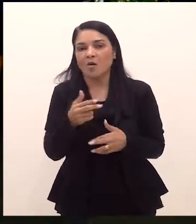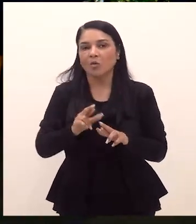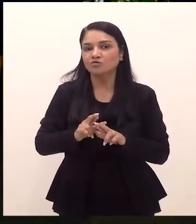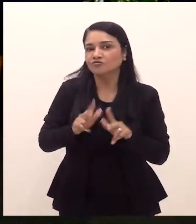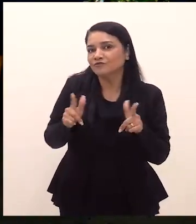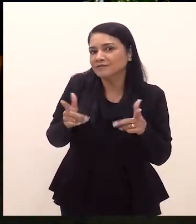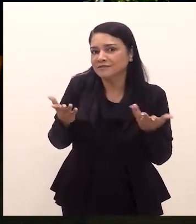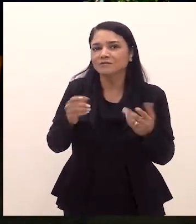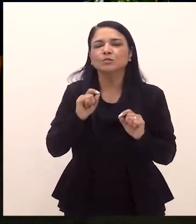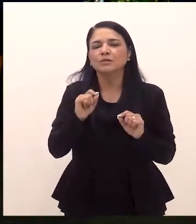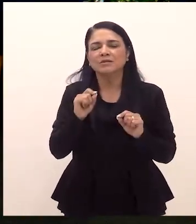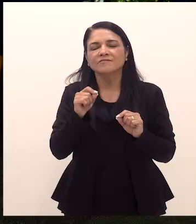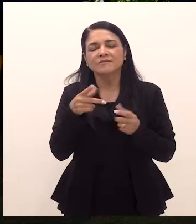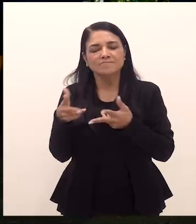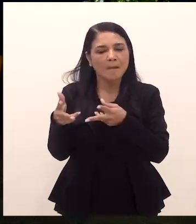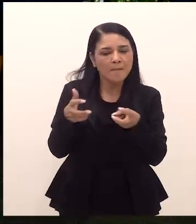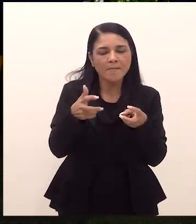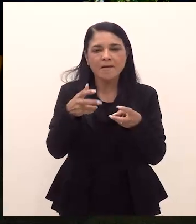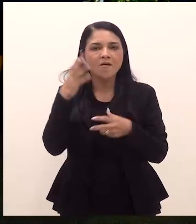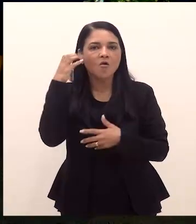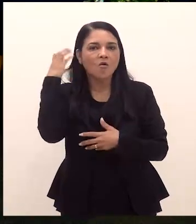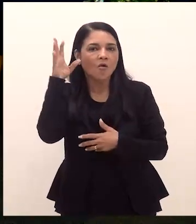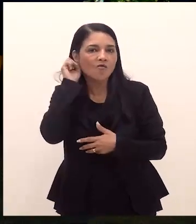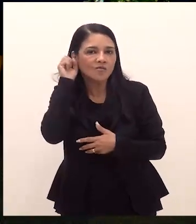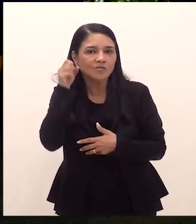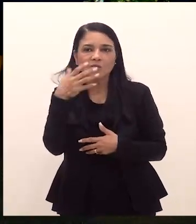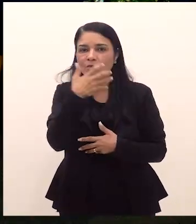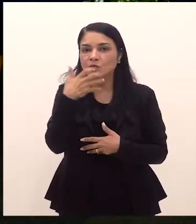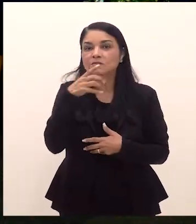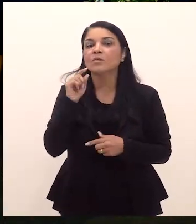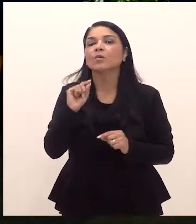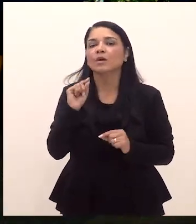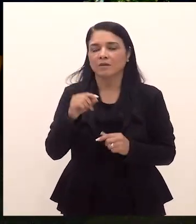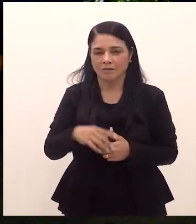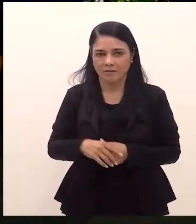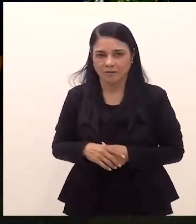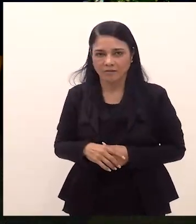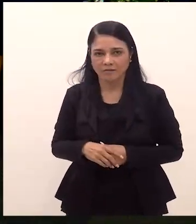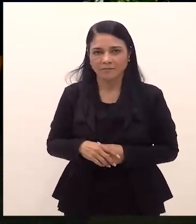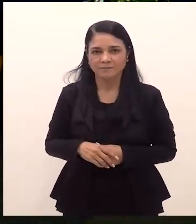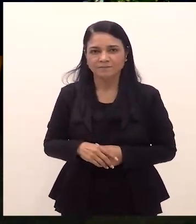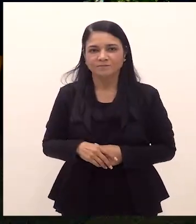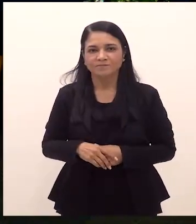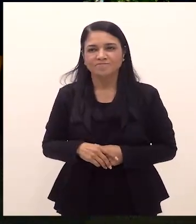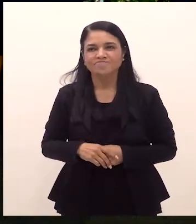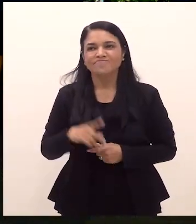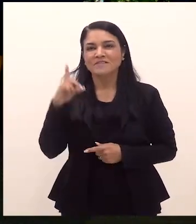poucas novidades, muitas diferenças? O que você anda vendo e ouvindo? Bom,